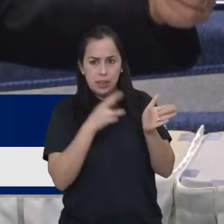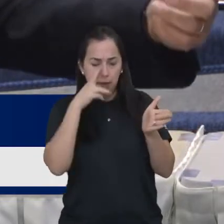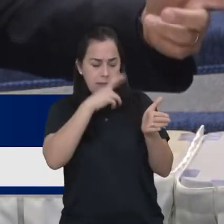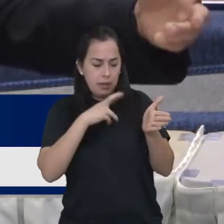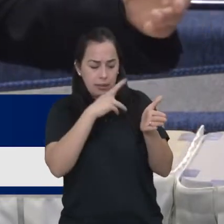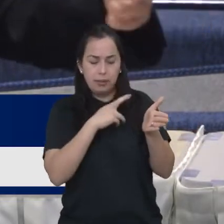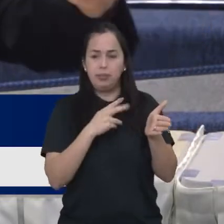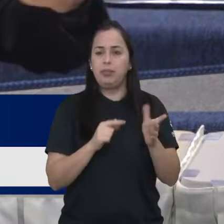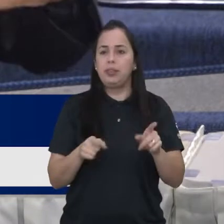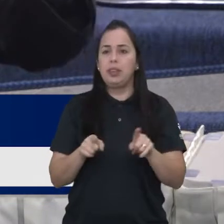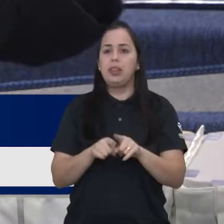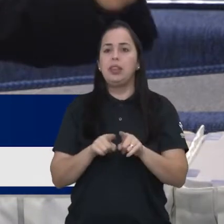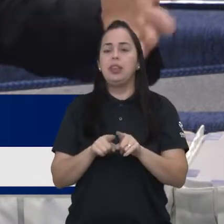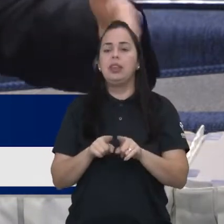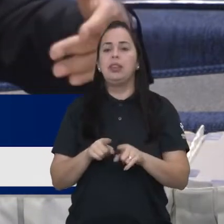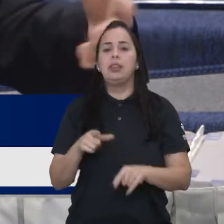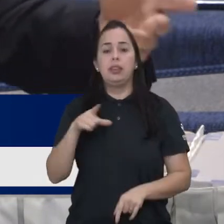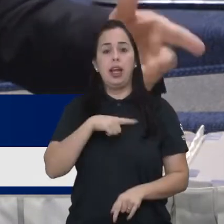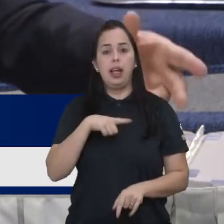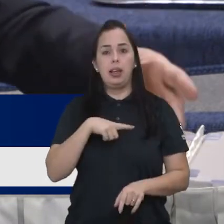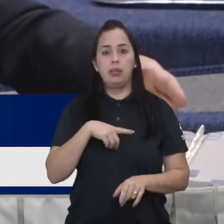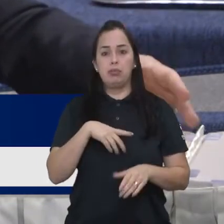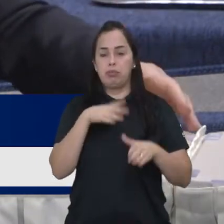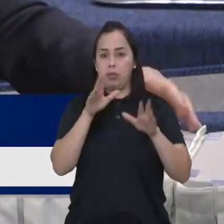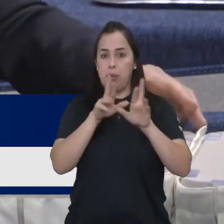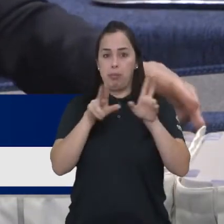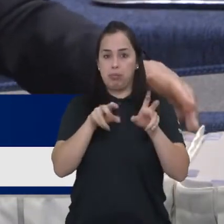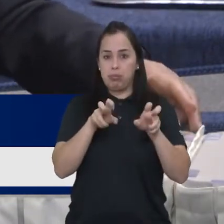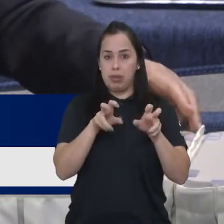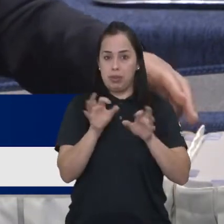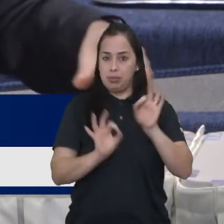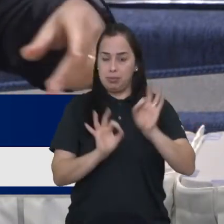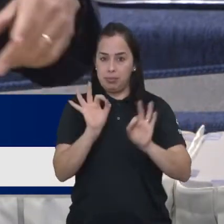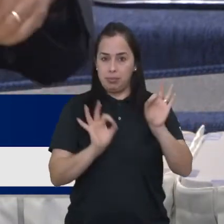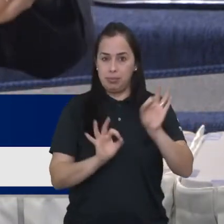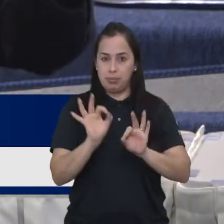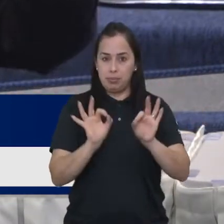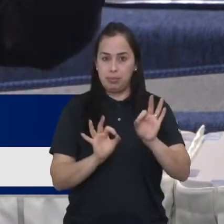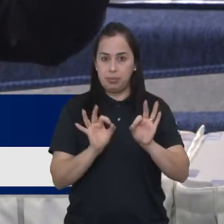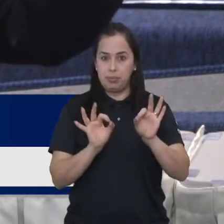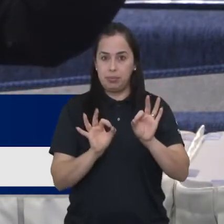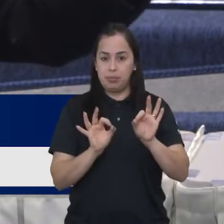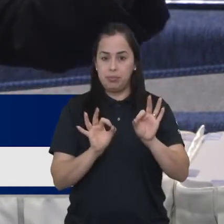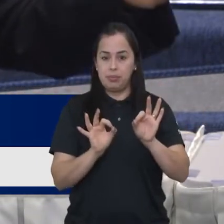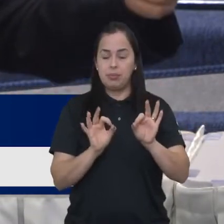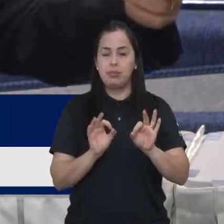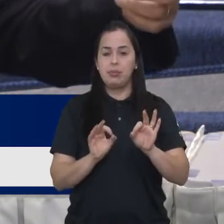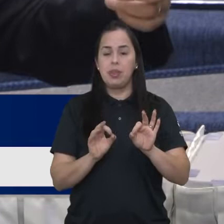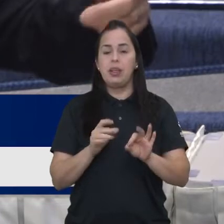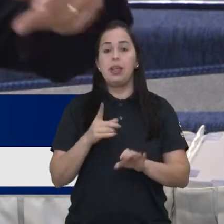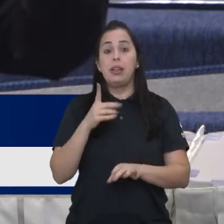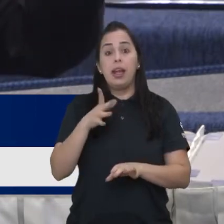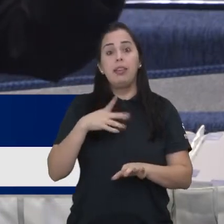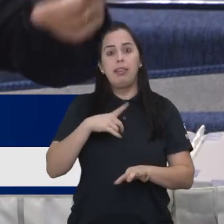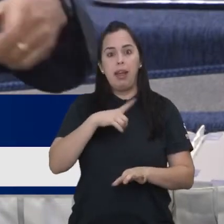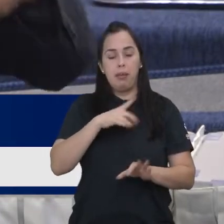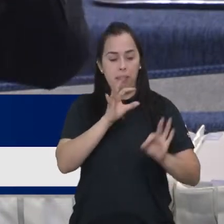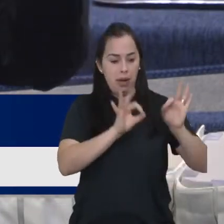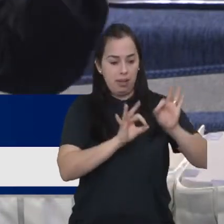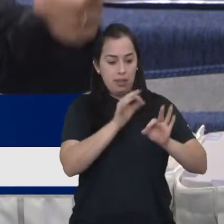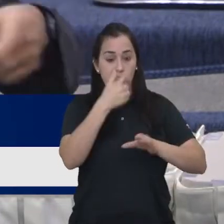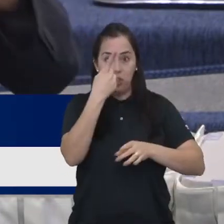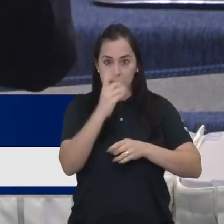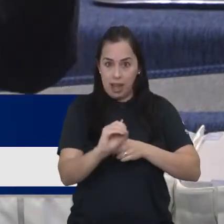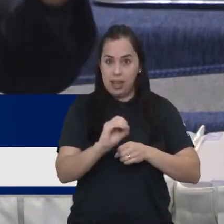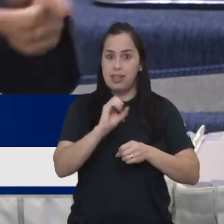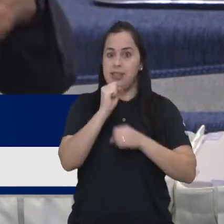dentro da doutrina que estuda essa questão do planejamento, tanto é que nós temos planos decenais, então, de 10 em 10 anos